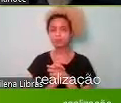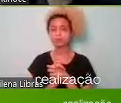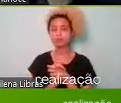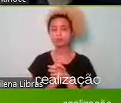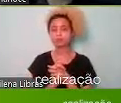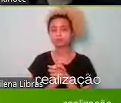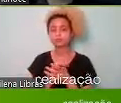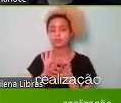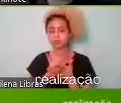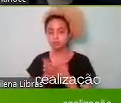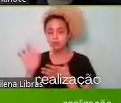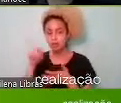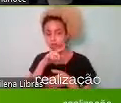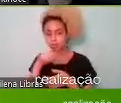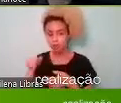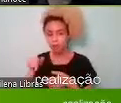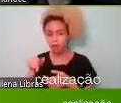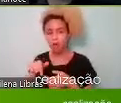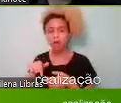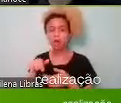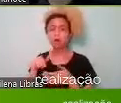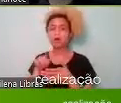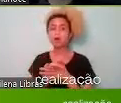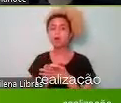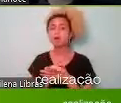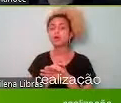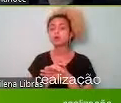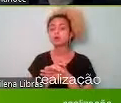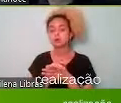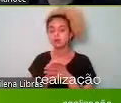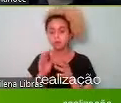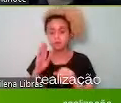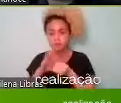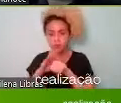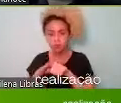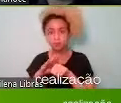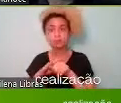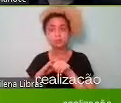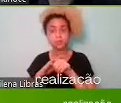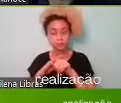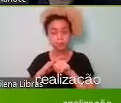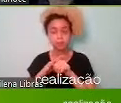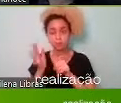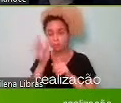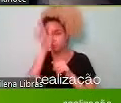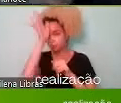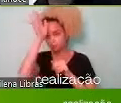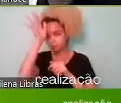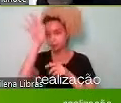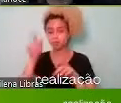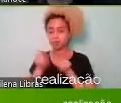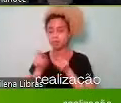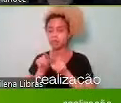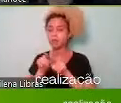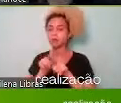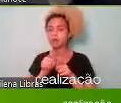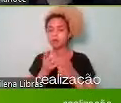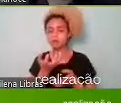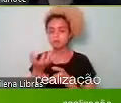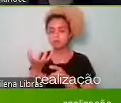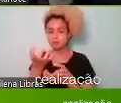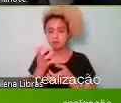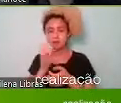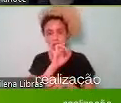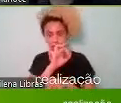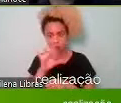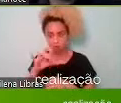cassar licenças para edificação. Licenças emitidas pelo Corpo de Bombeiros, naturalmente, né? Cada órgão dentro da sua